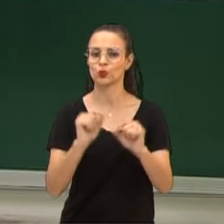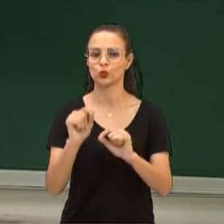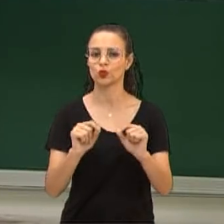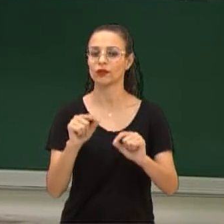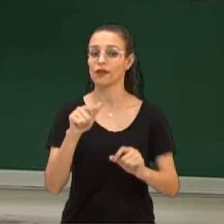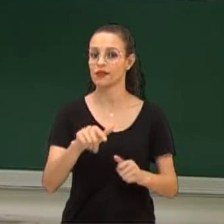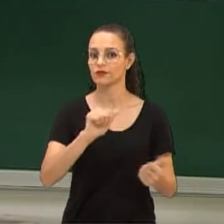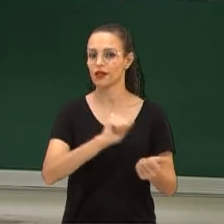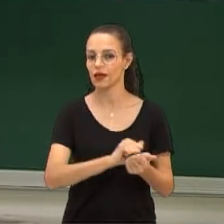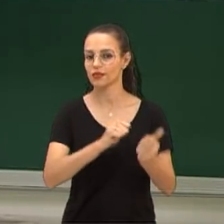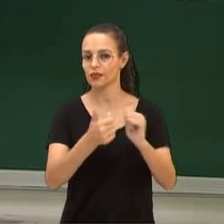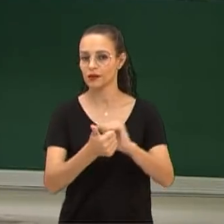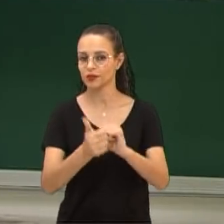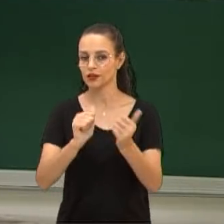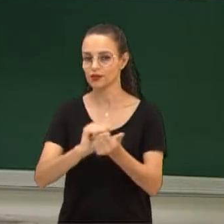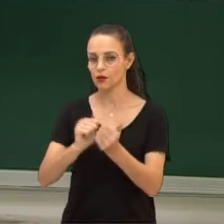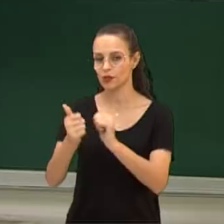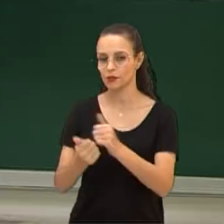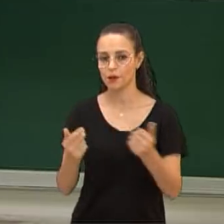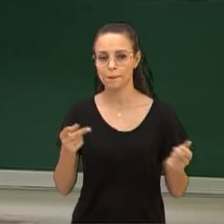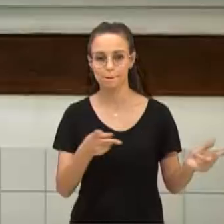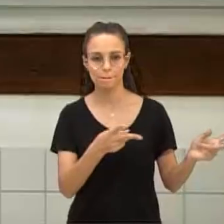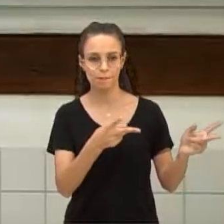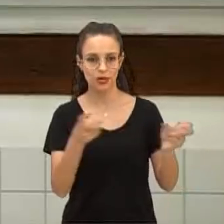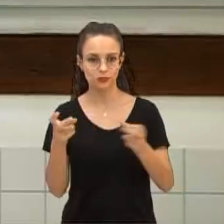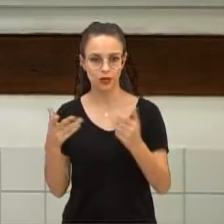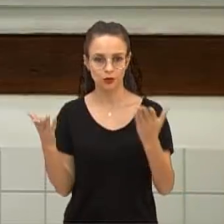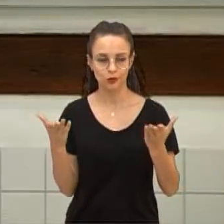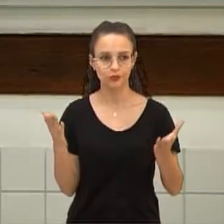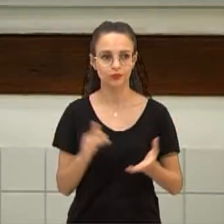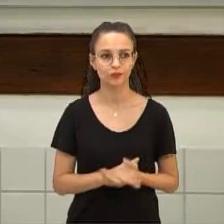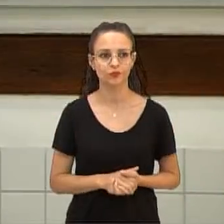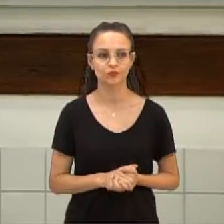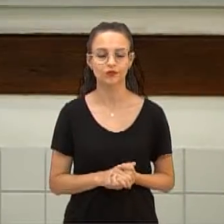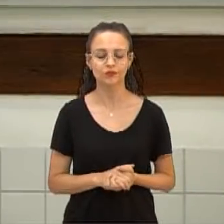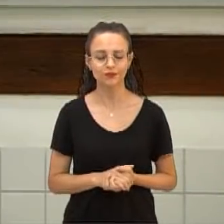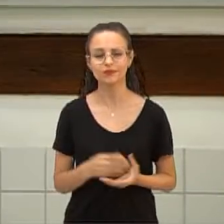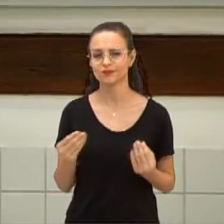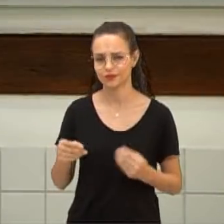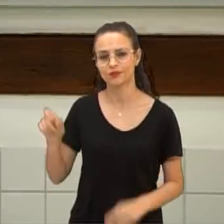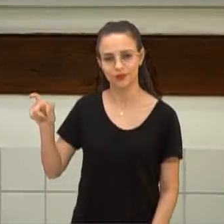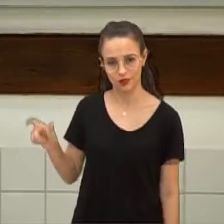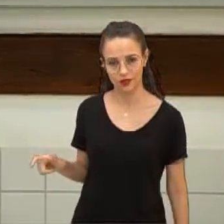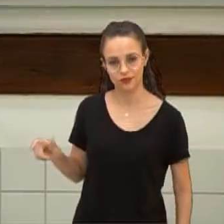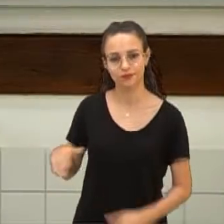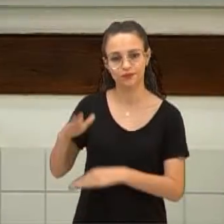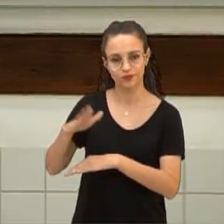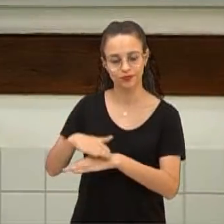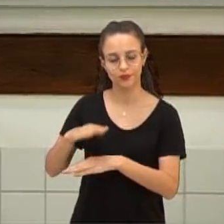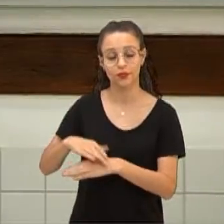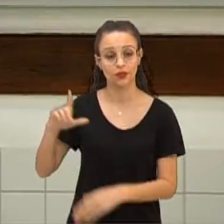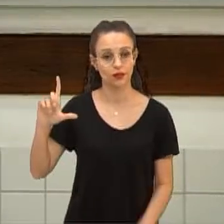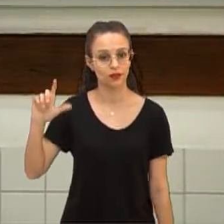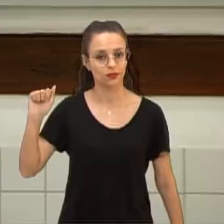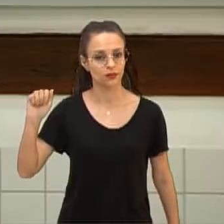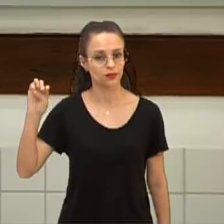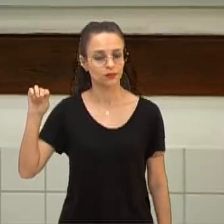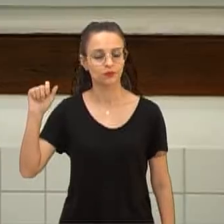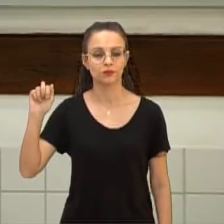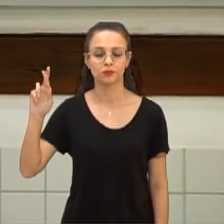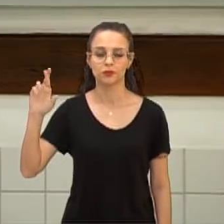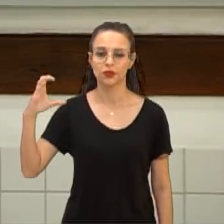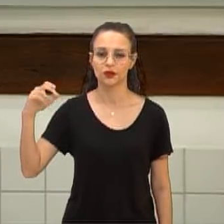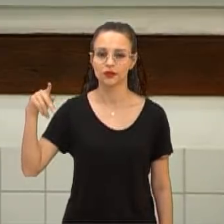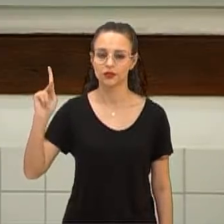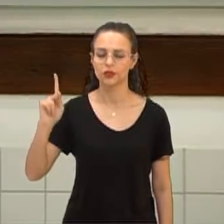essas adaptações dos seres que nós vamos observar aí adiante. Eu digo como Lamarck observaria, porque vários